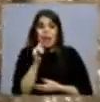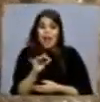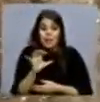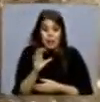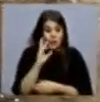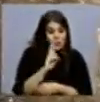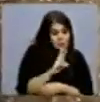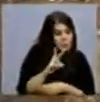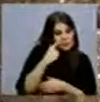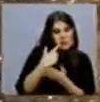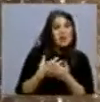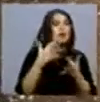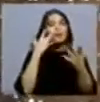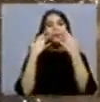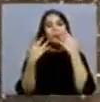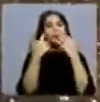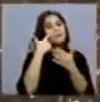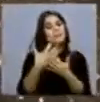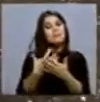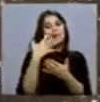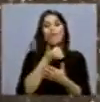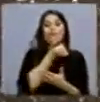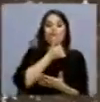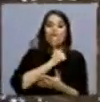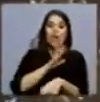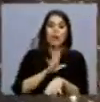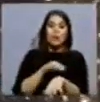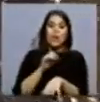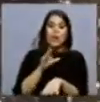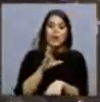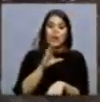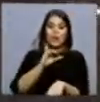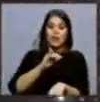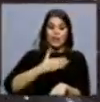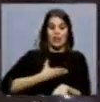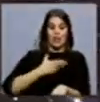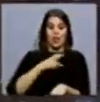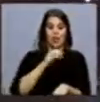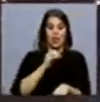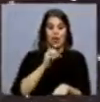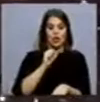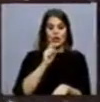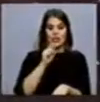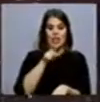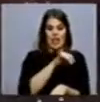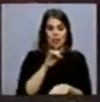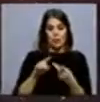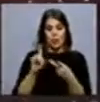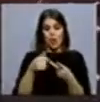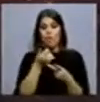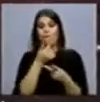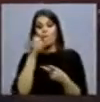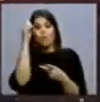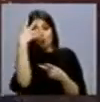maior destaque, o brilho vermelho vem da emissão de hidrogênio gasoso, enquanto que a luz azul é causada aquilo